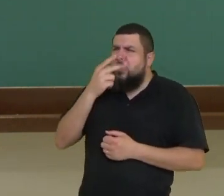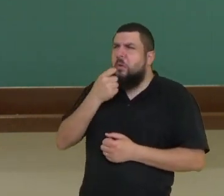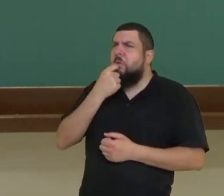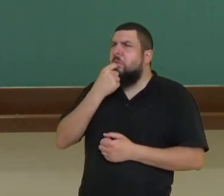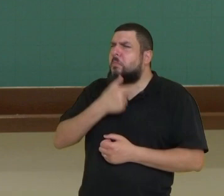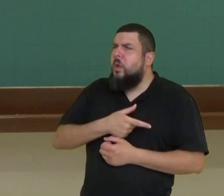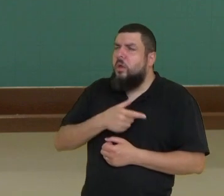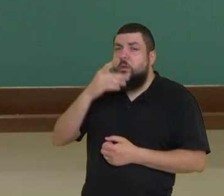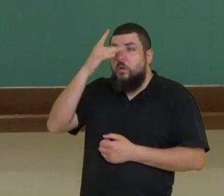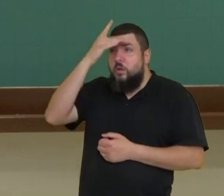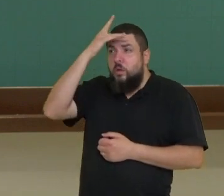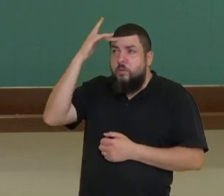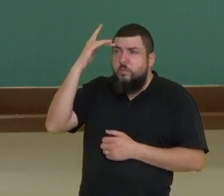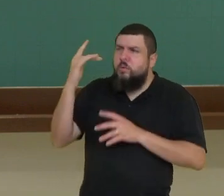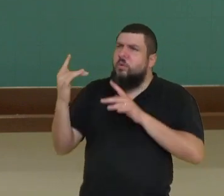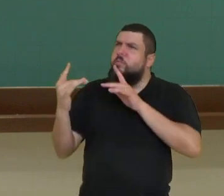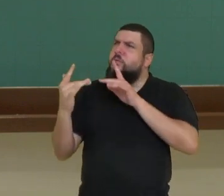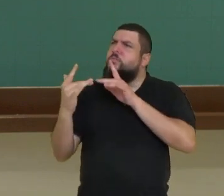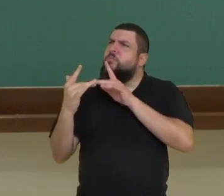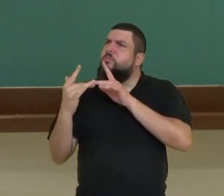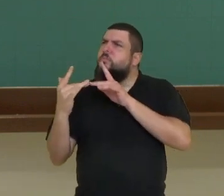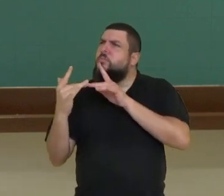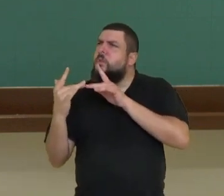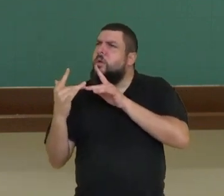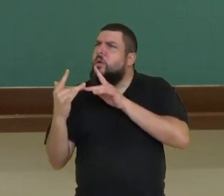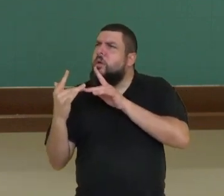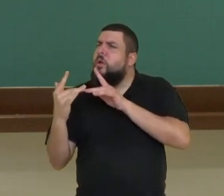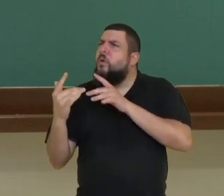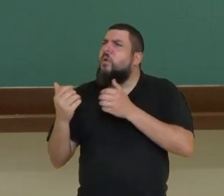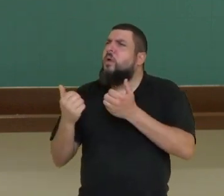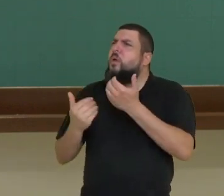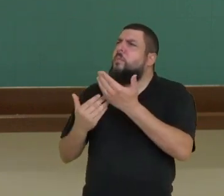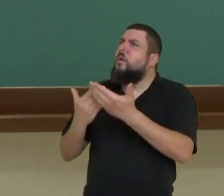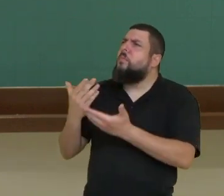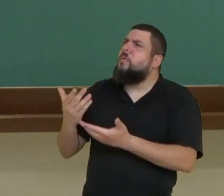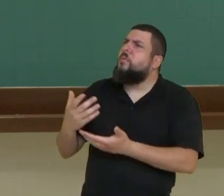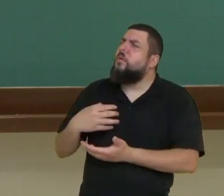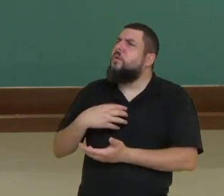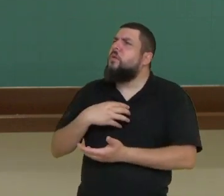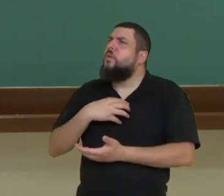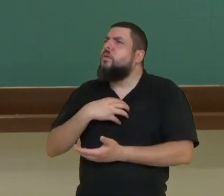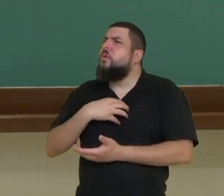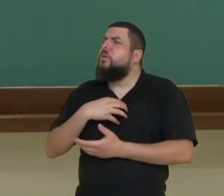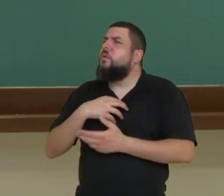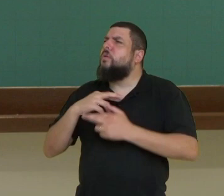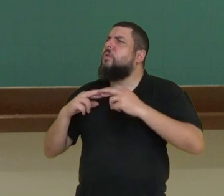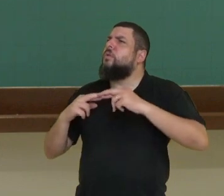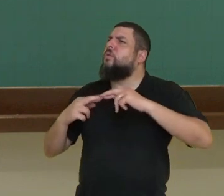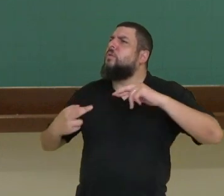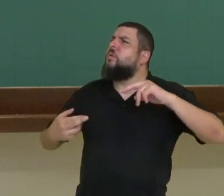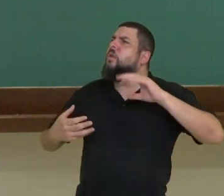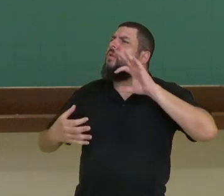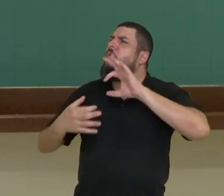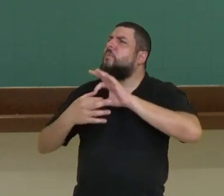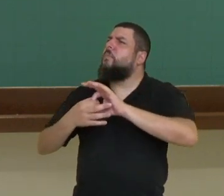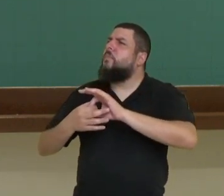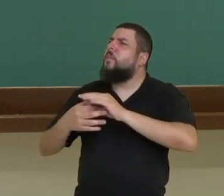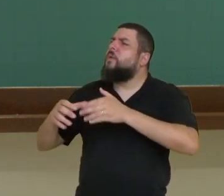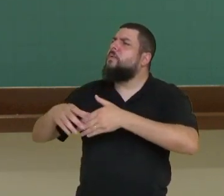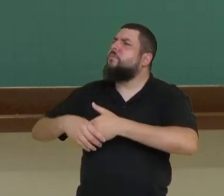uma pessoa a qual sou ligada por razões, inclusive genéticas, uma saudação para minha